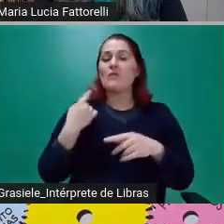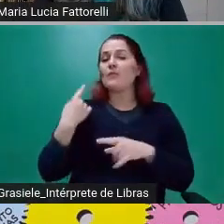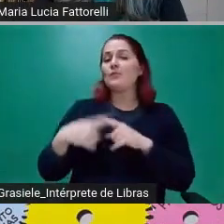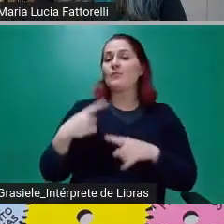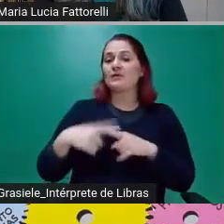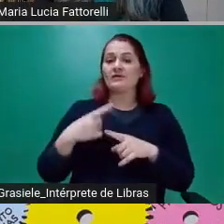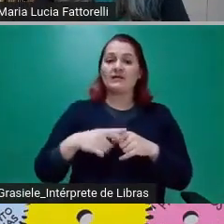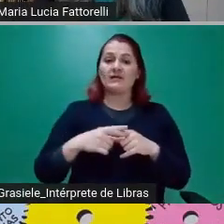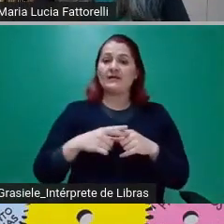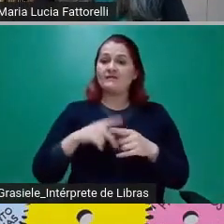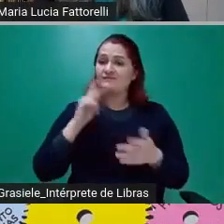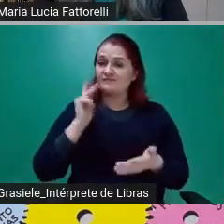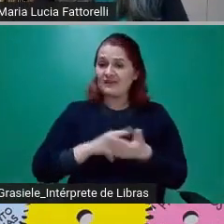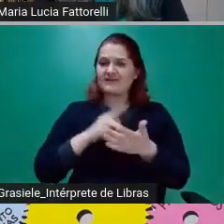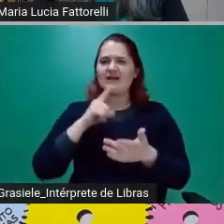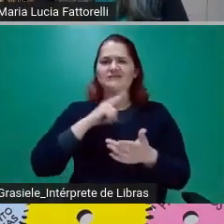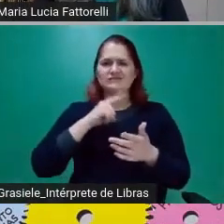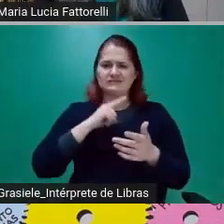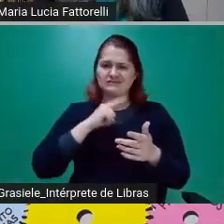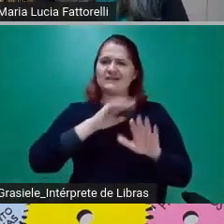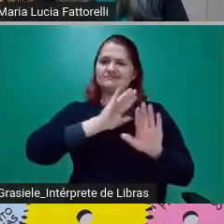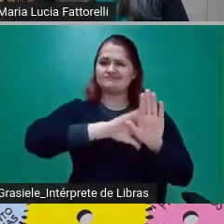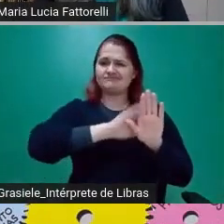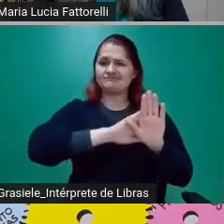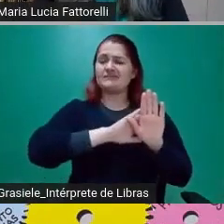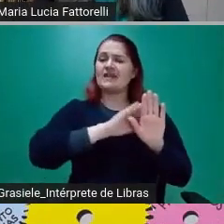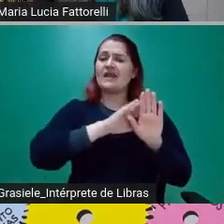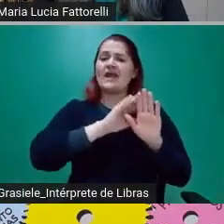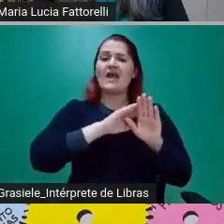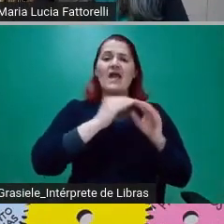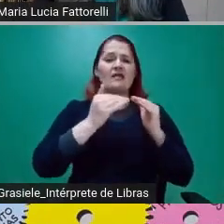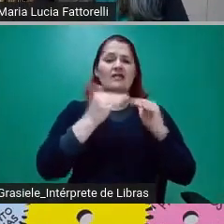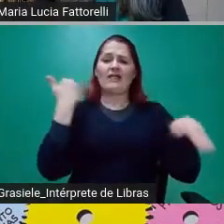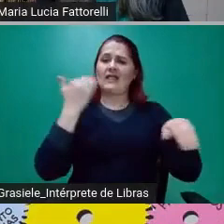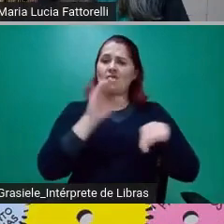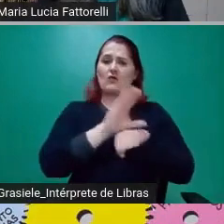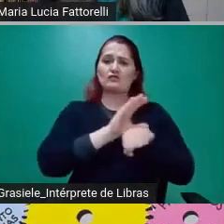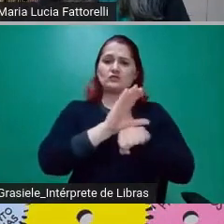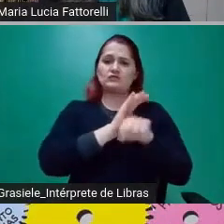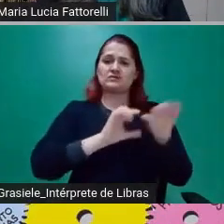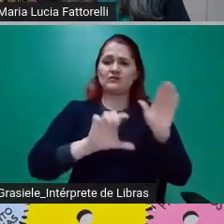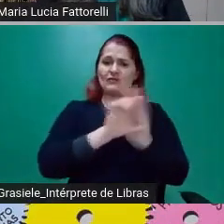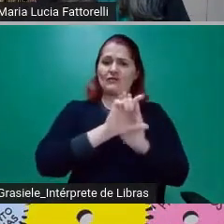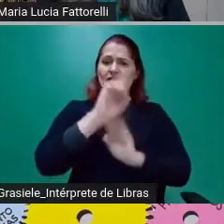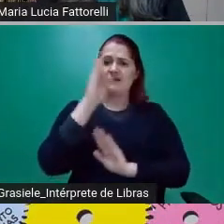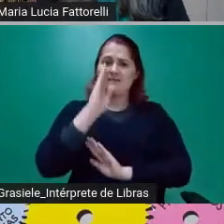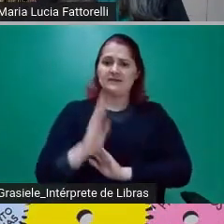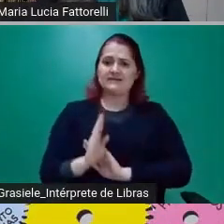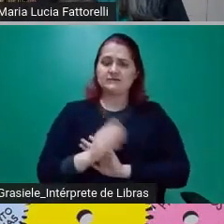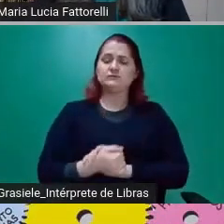inclusive, inconstitucionais. Então, eu quero iniciar a minha análise